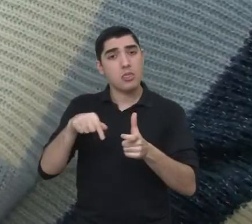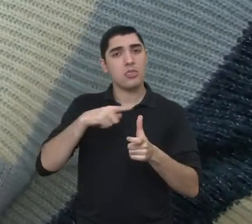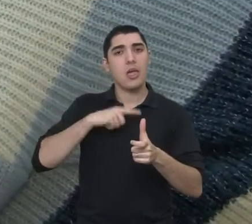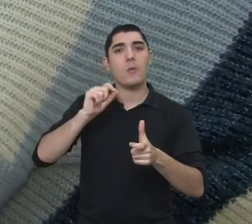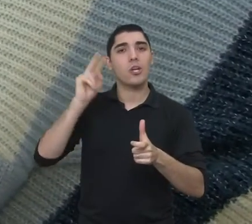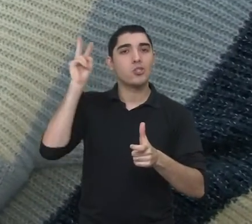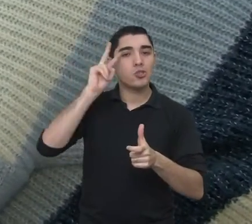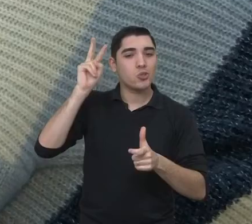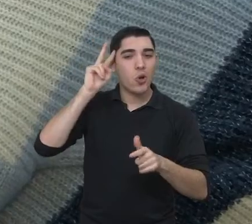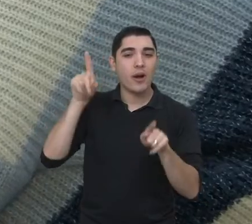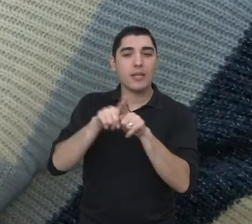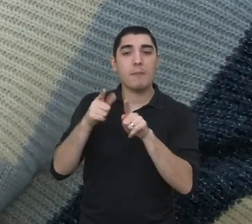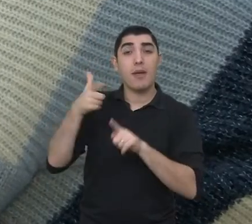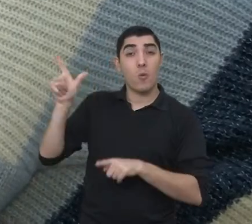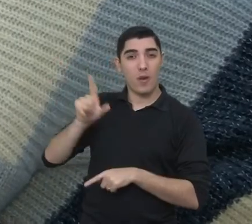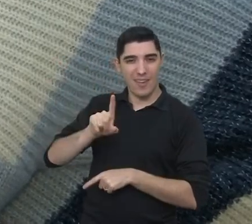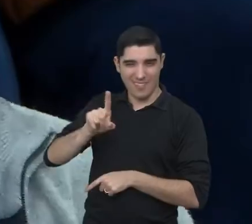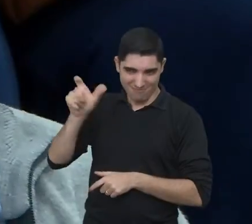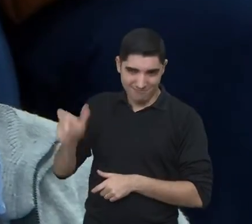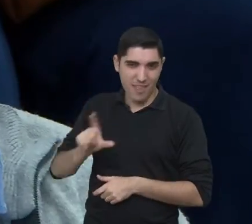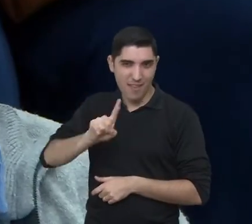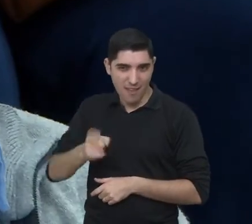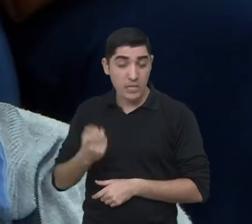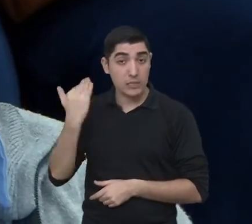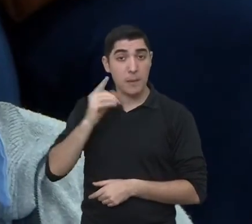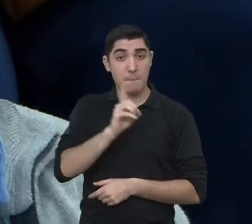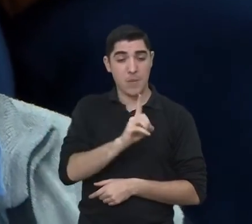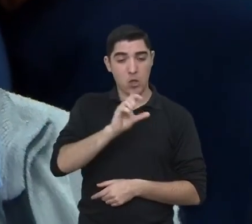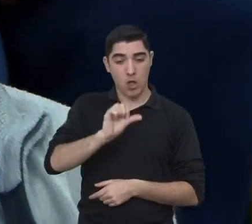com a história de vida do ex-parlamentar, que em